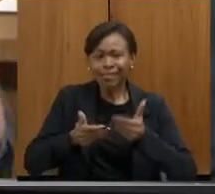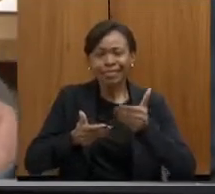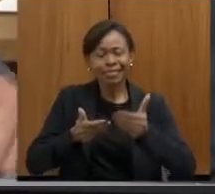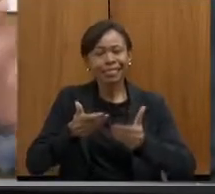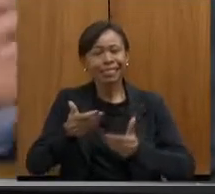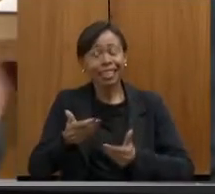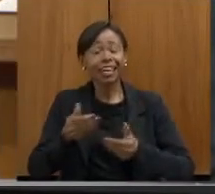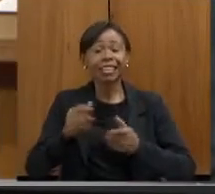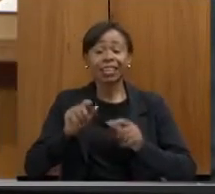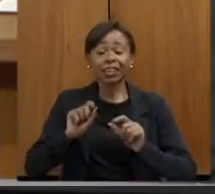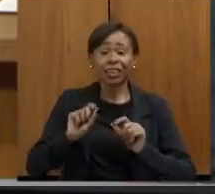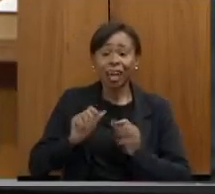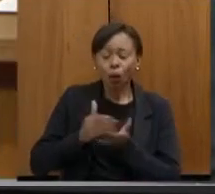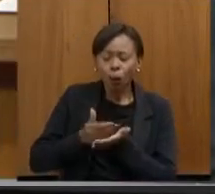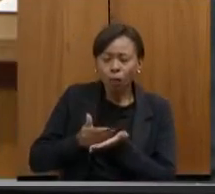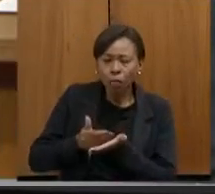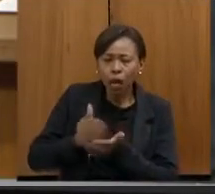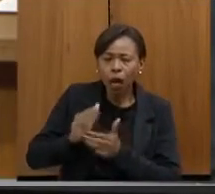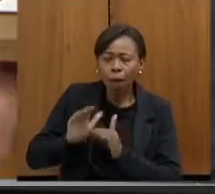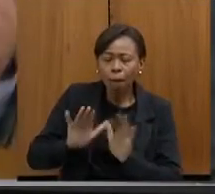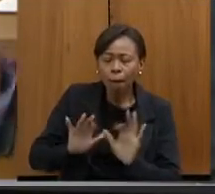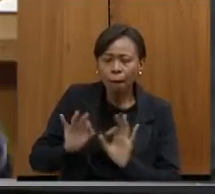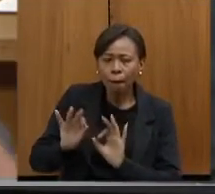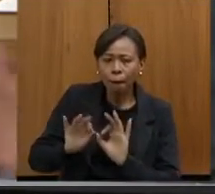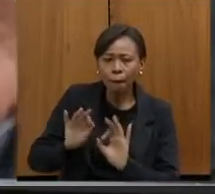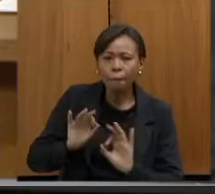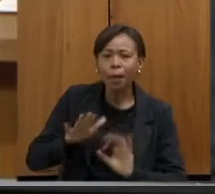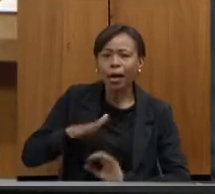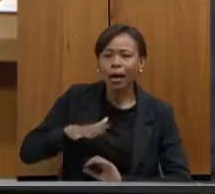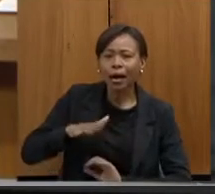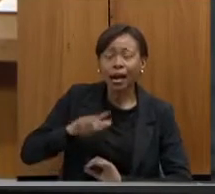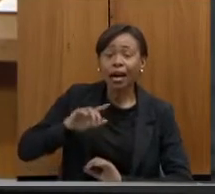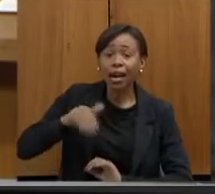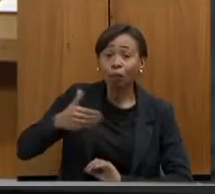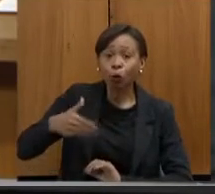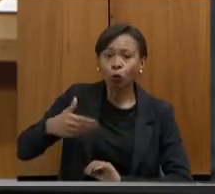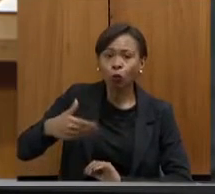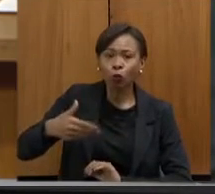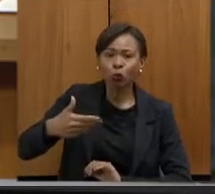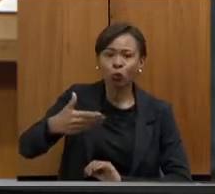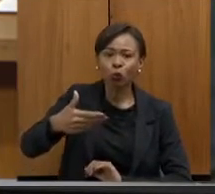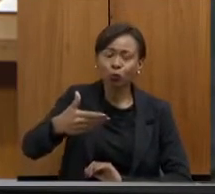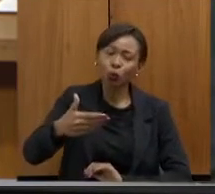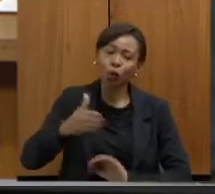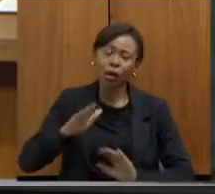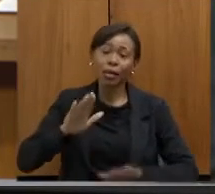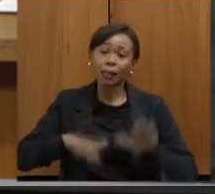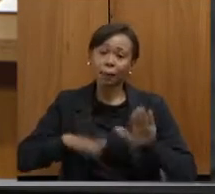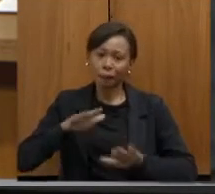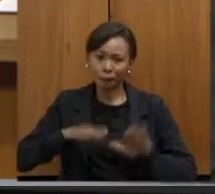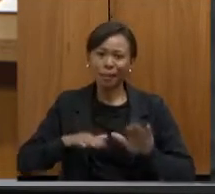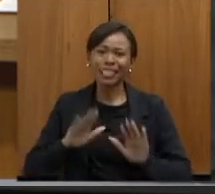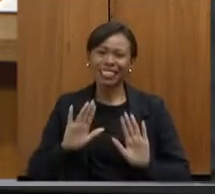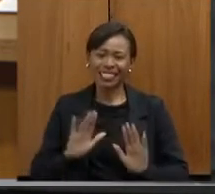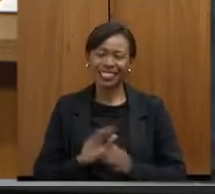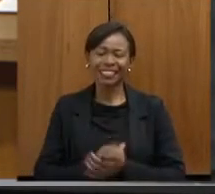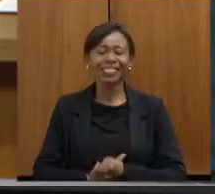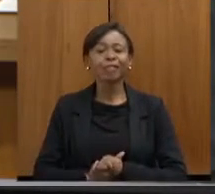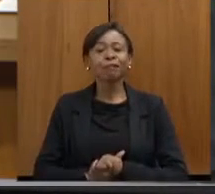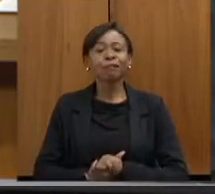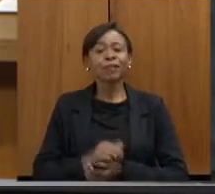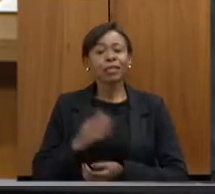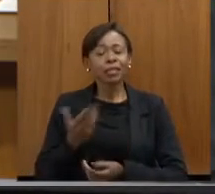ao que está na casa, para a gente ir assimilando e aceitando as novas entradas dentro da capacidade de processamento. A vereador